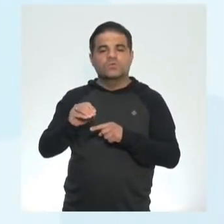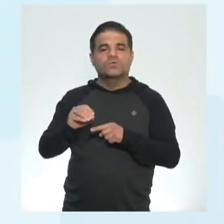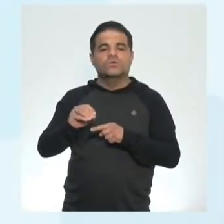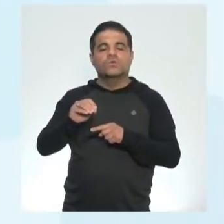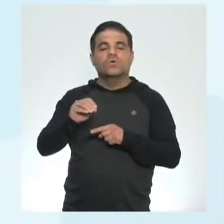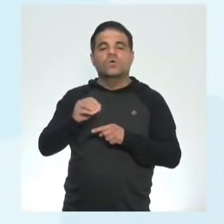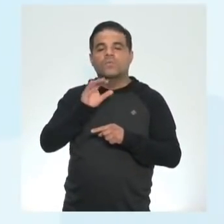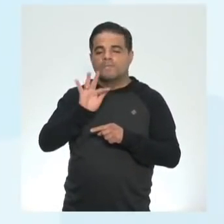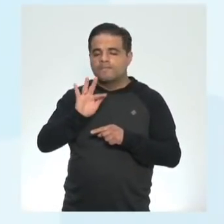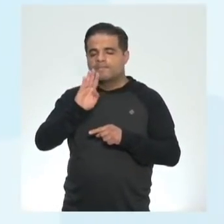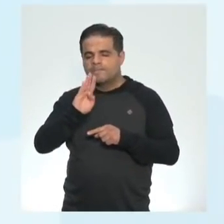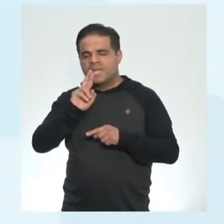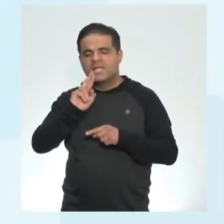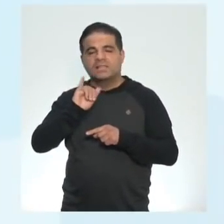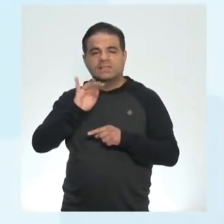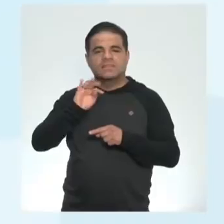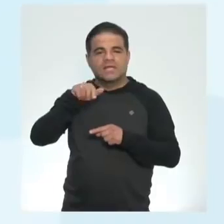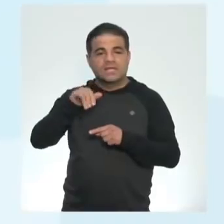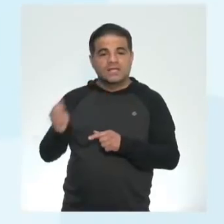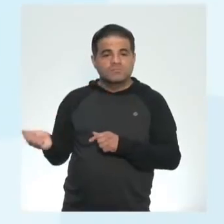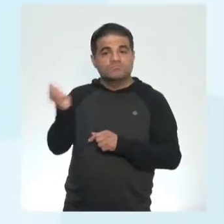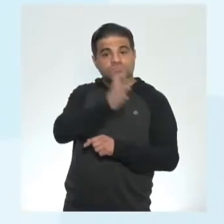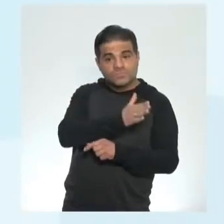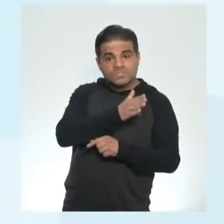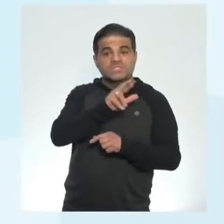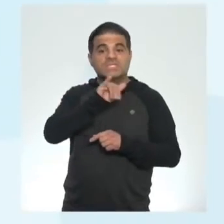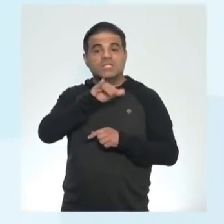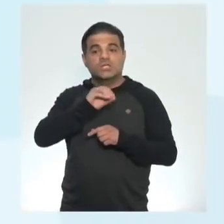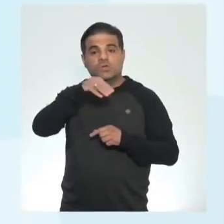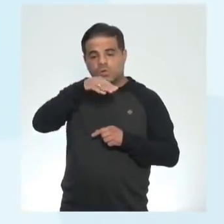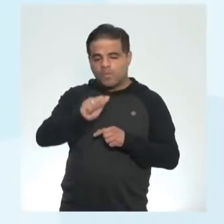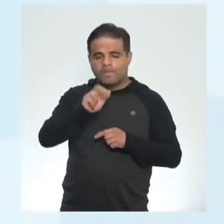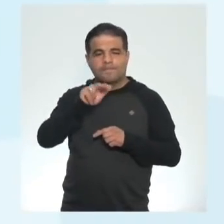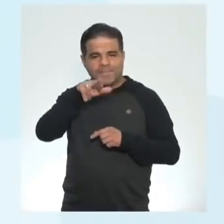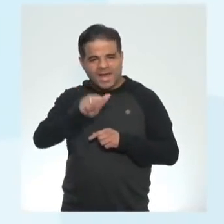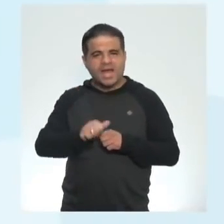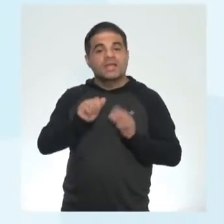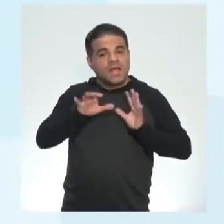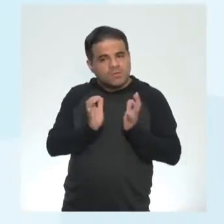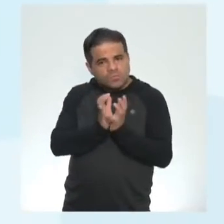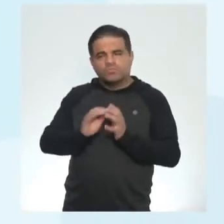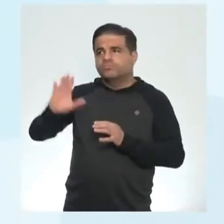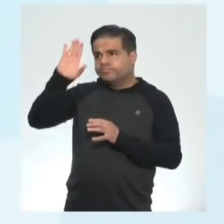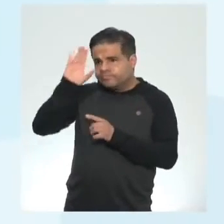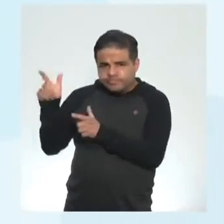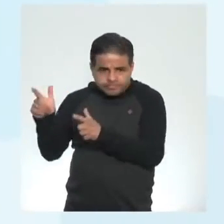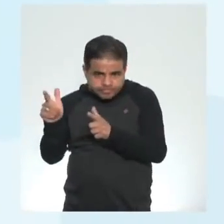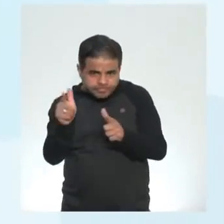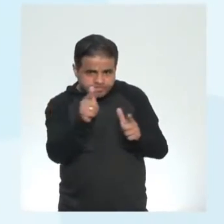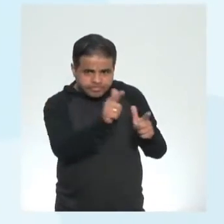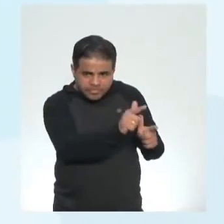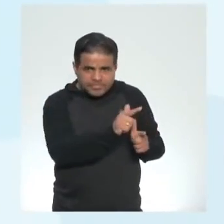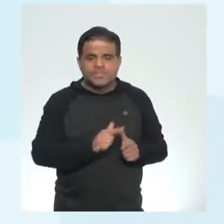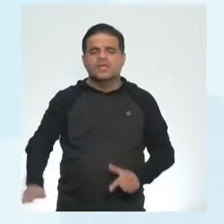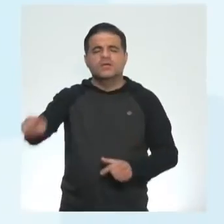franco-britânicas, aí do lado aqui francês do rio Marne. A ideia era justamente fazer com que os alemães